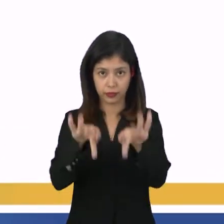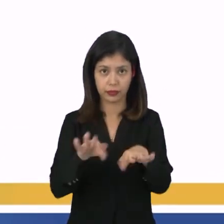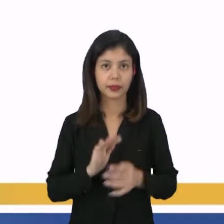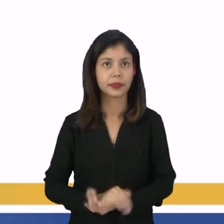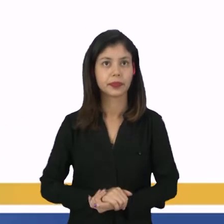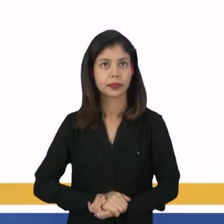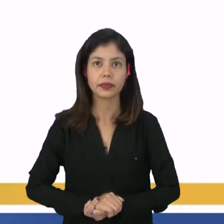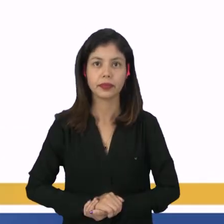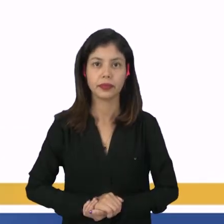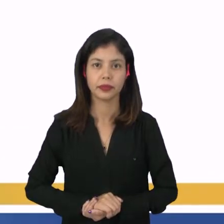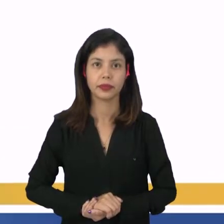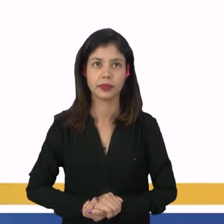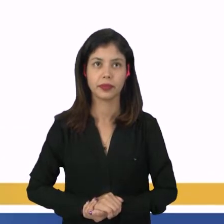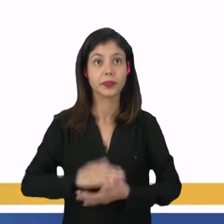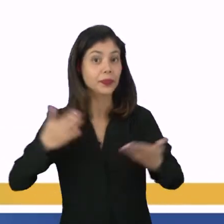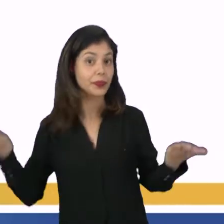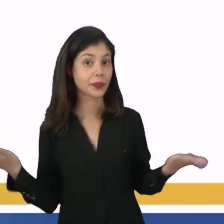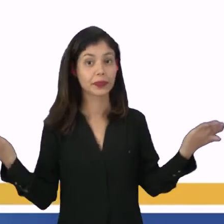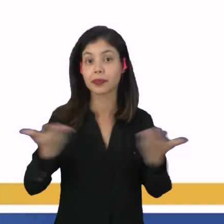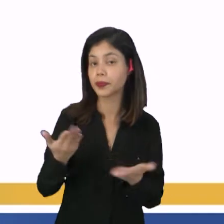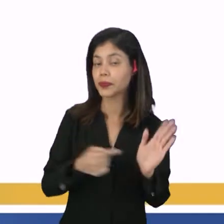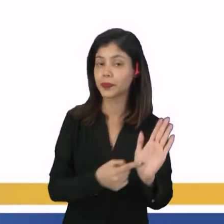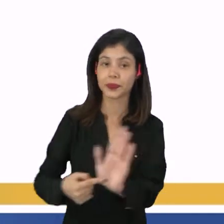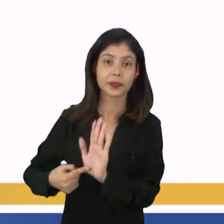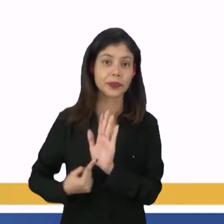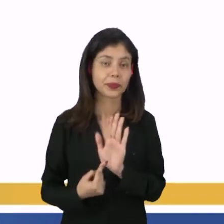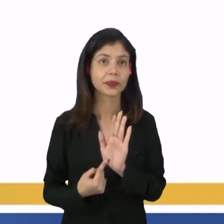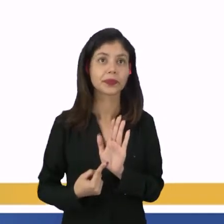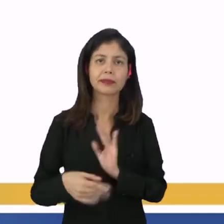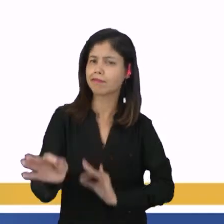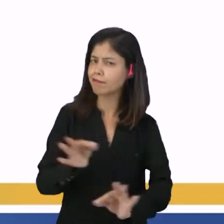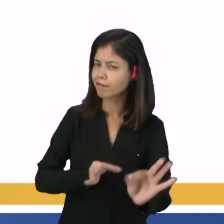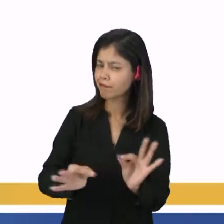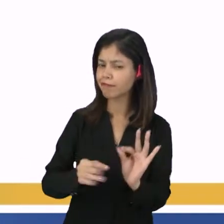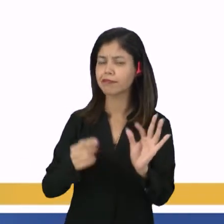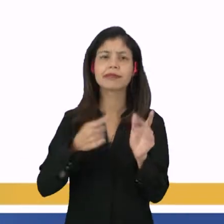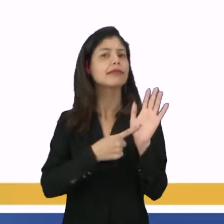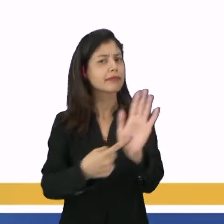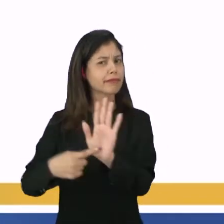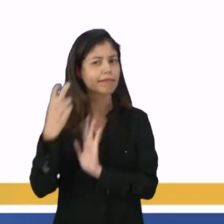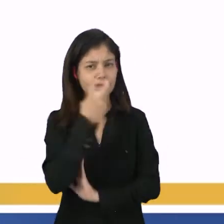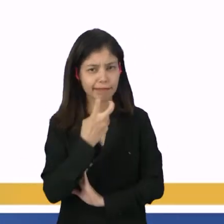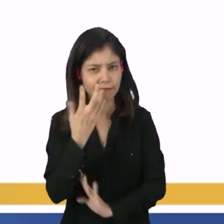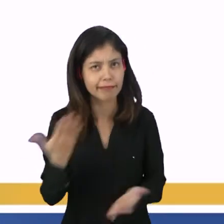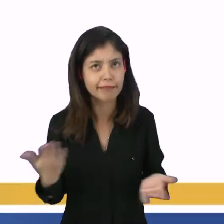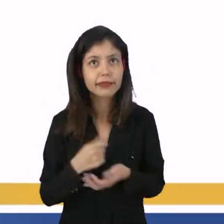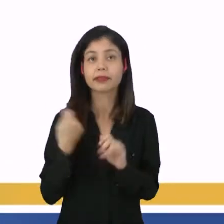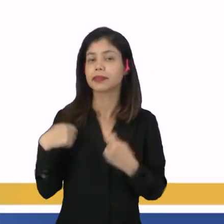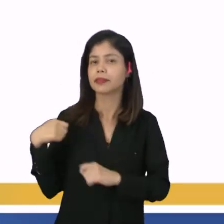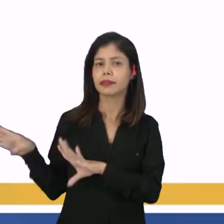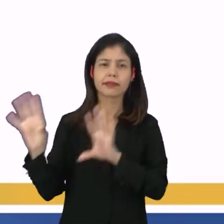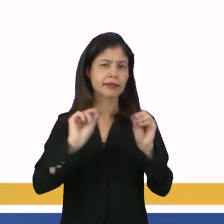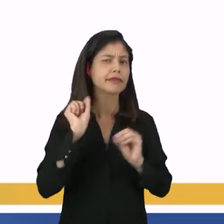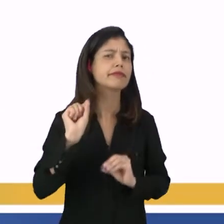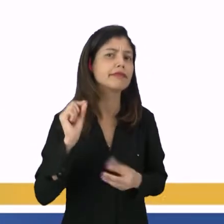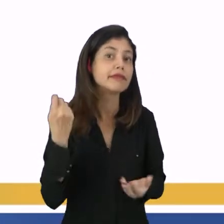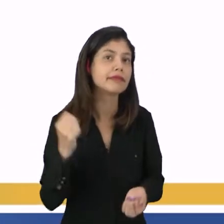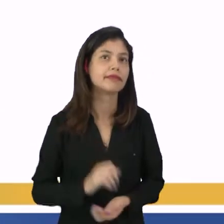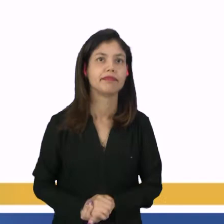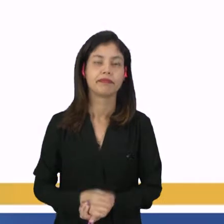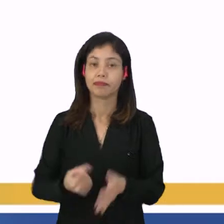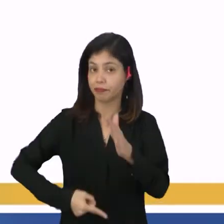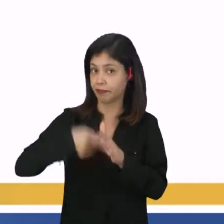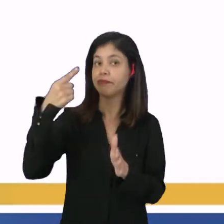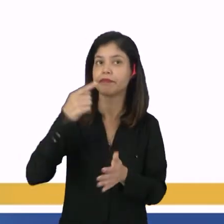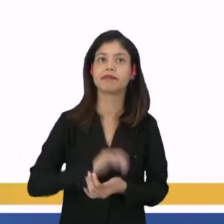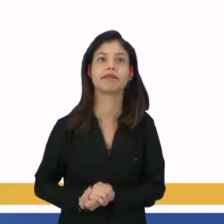apresentação. Vamos lá então. Para preparar a nossa apresentação oral, o que a gente deve levar em consideração?